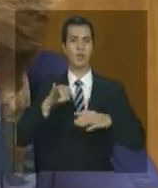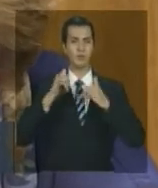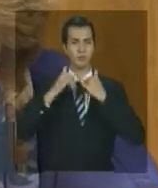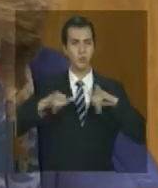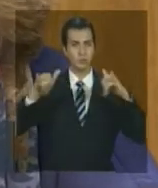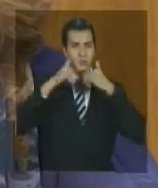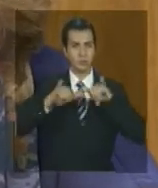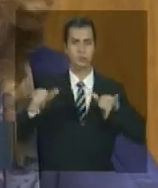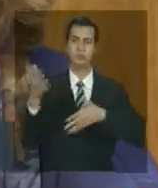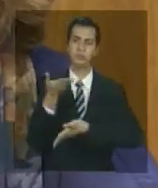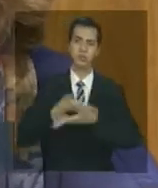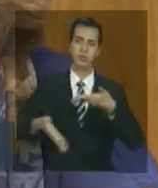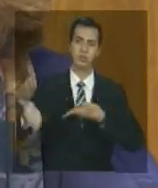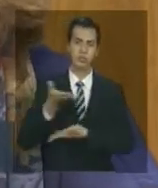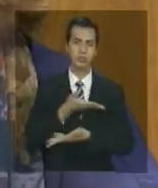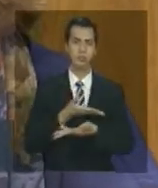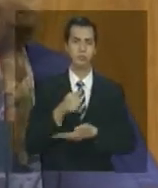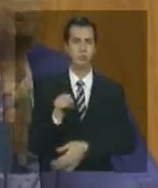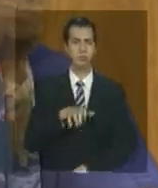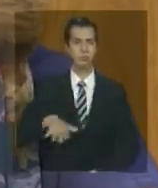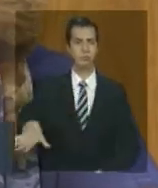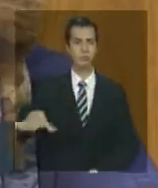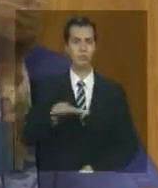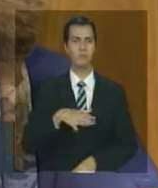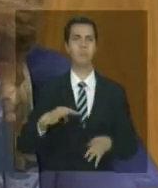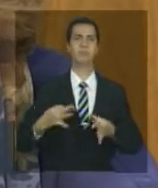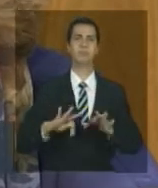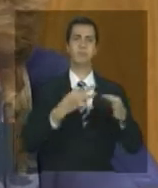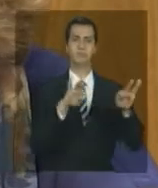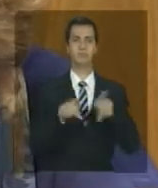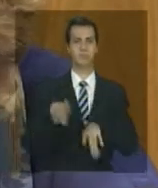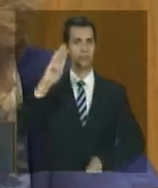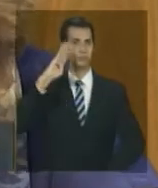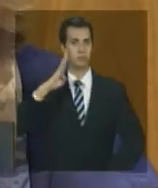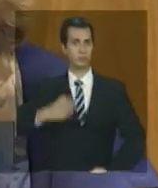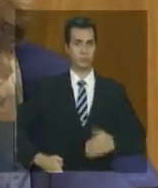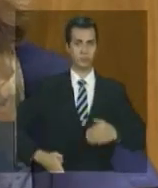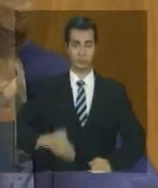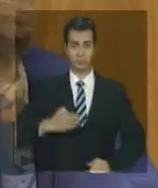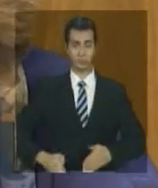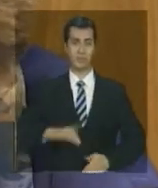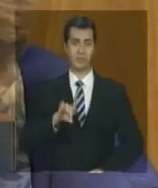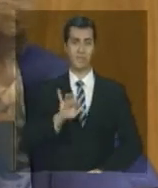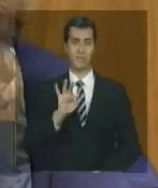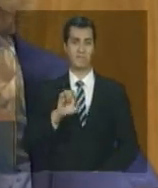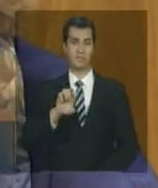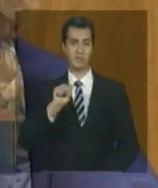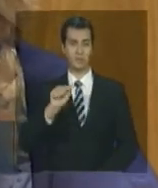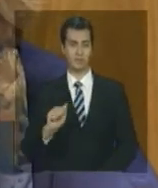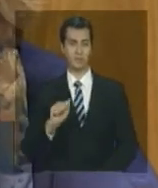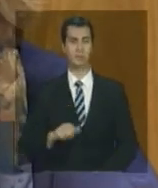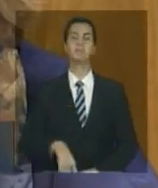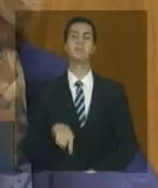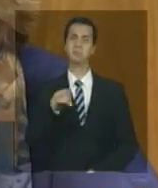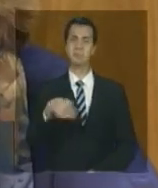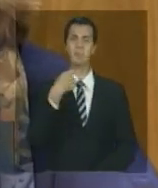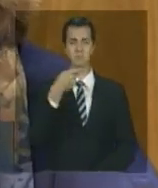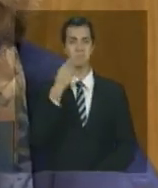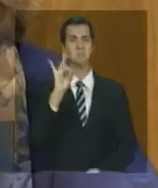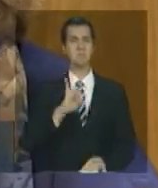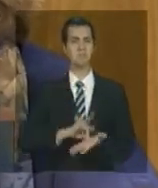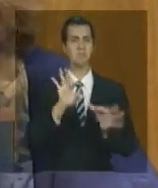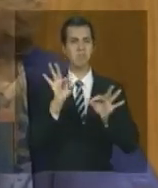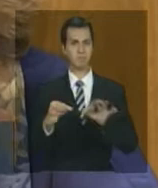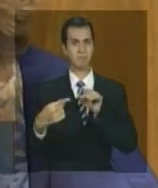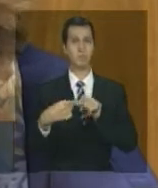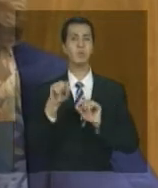temas de comum interesse na área técnico-militar e de defesa. Você lembrou muito bem que Índia